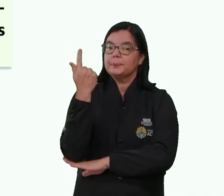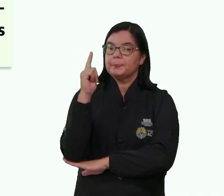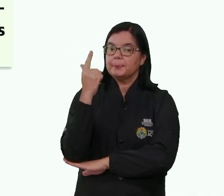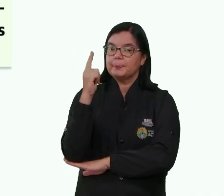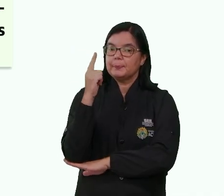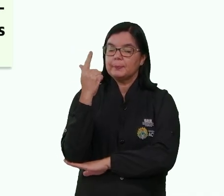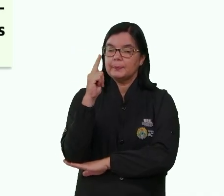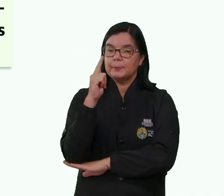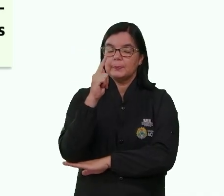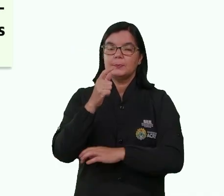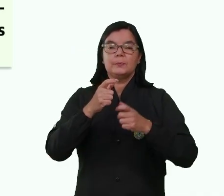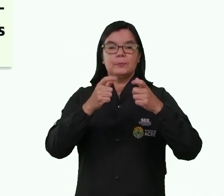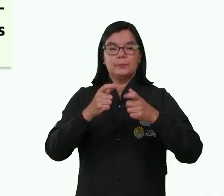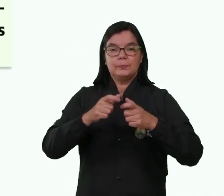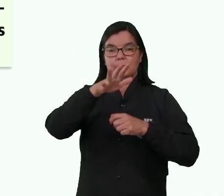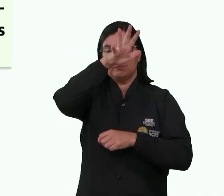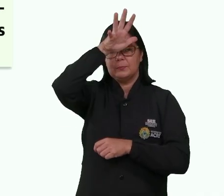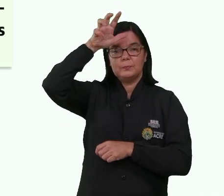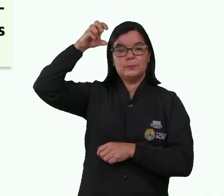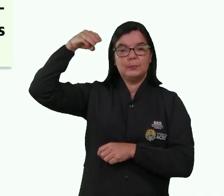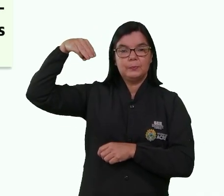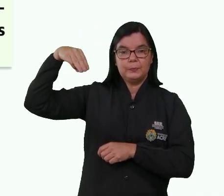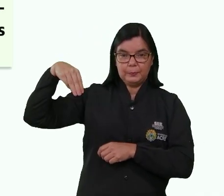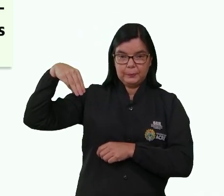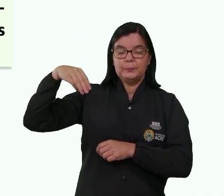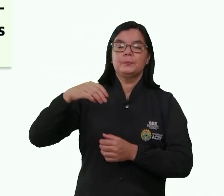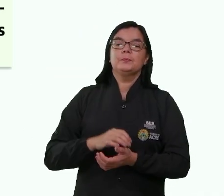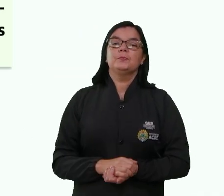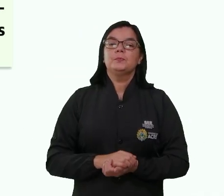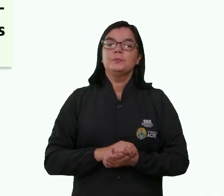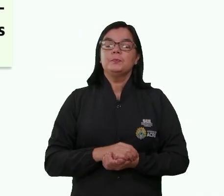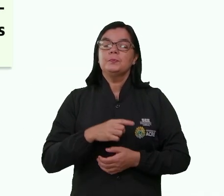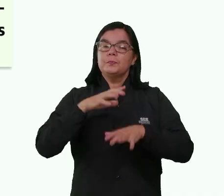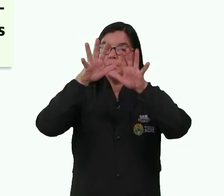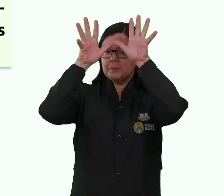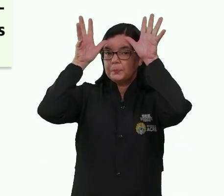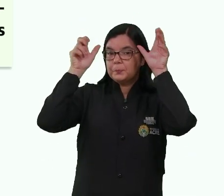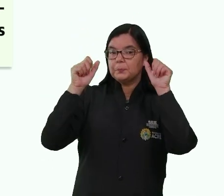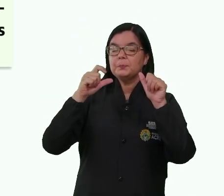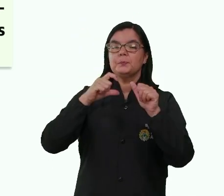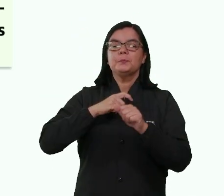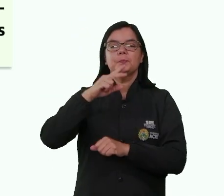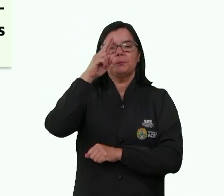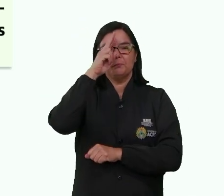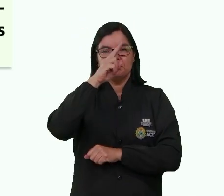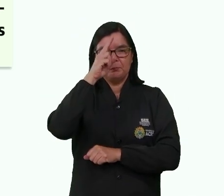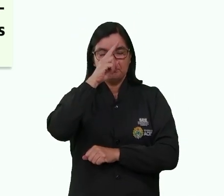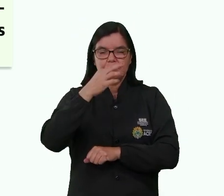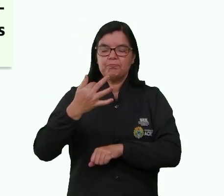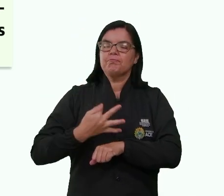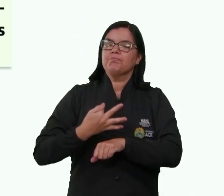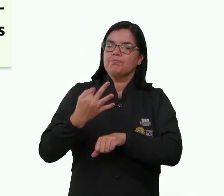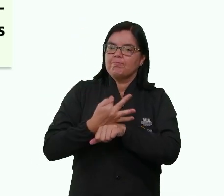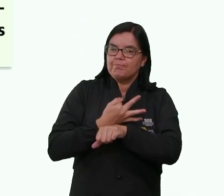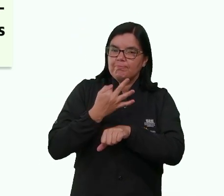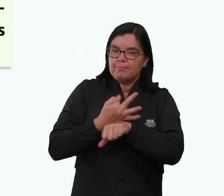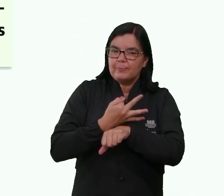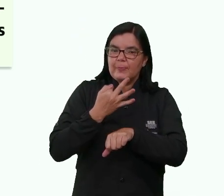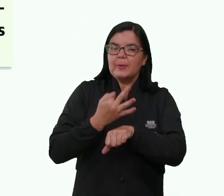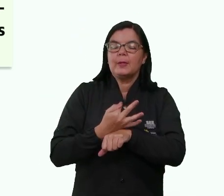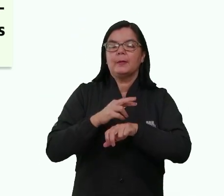geográfica. Localizado na Amazônia Ocidental, o Acre tem uma história marcada por